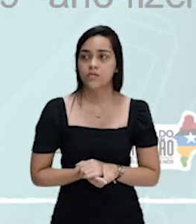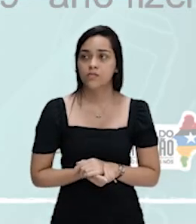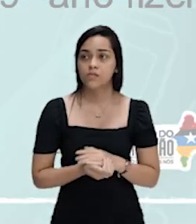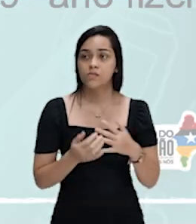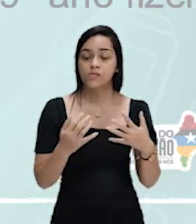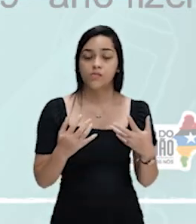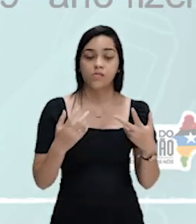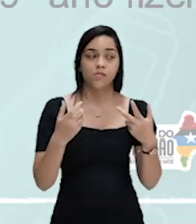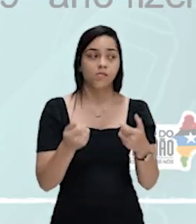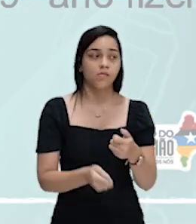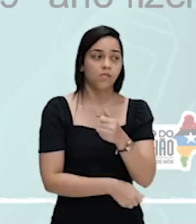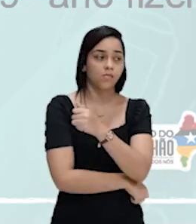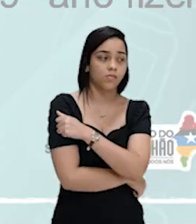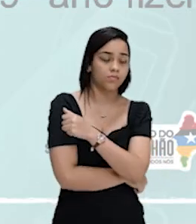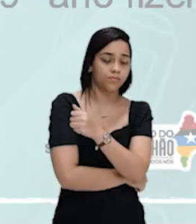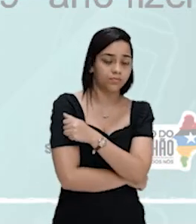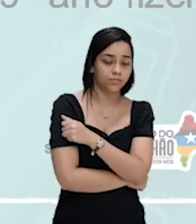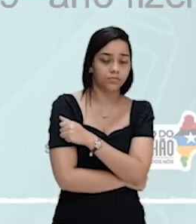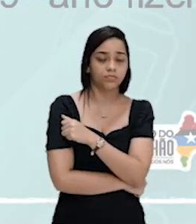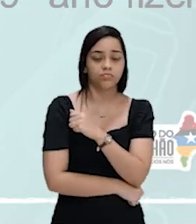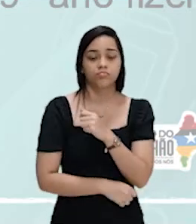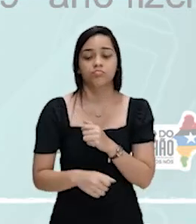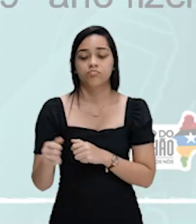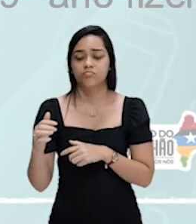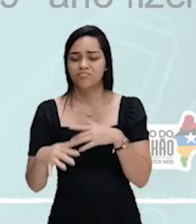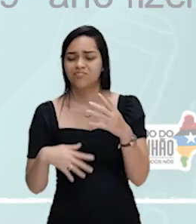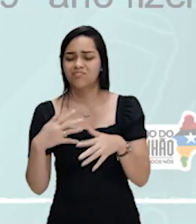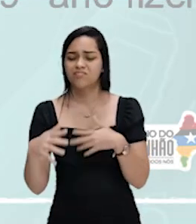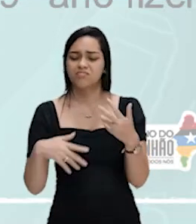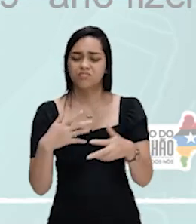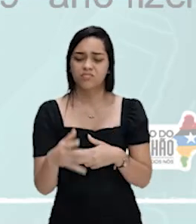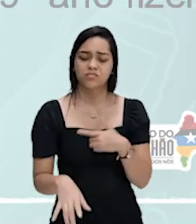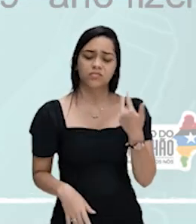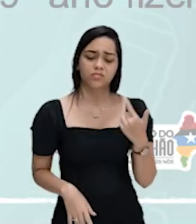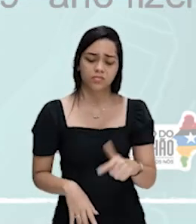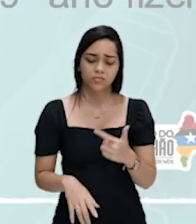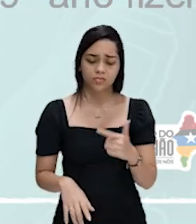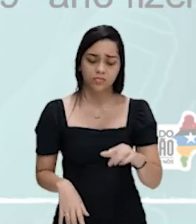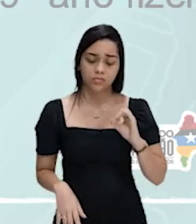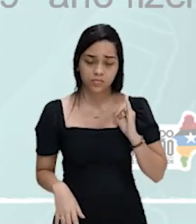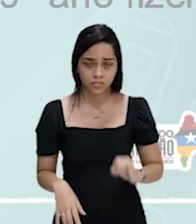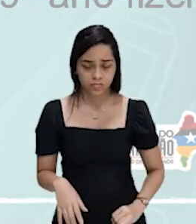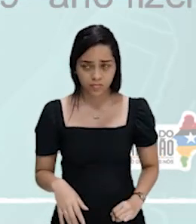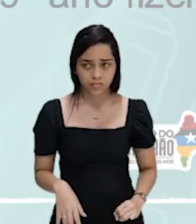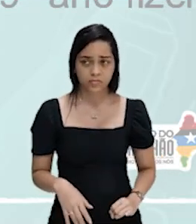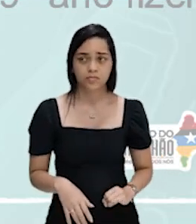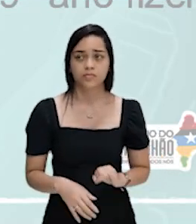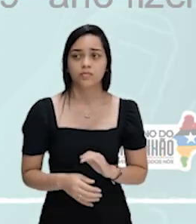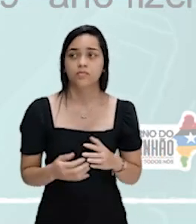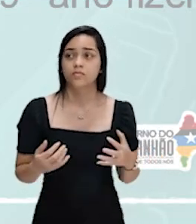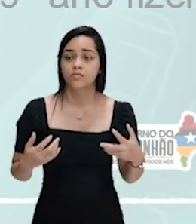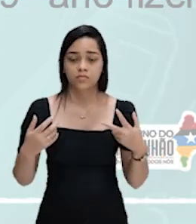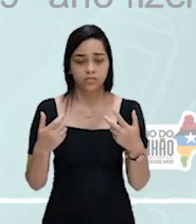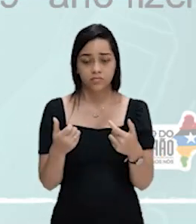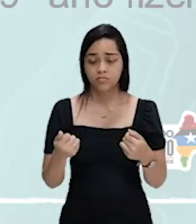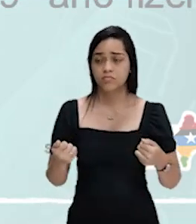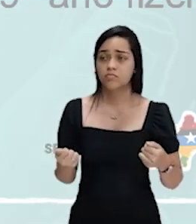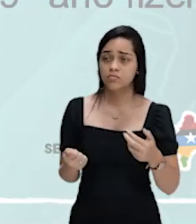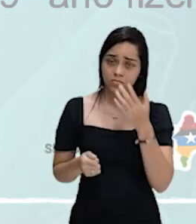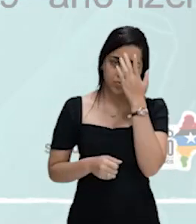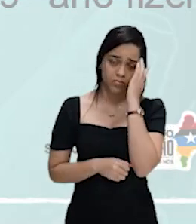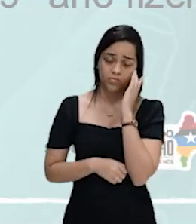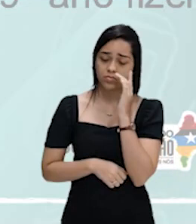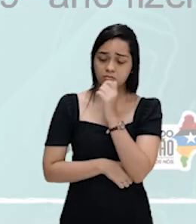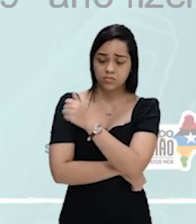todos os alunos no ano que fizeram bagunça estão sem recreio é uma restrição é uma oração restrutiva todo mundo vai